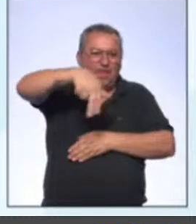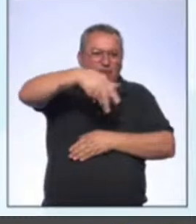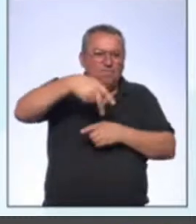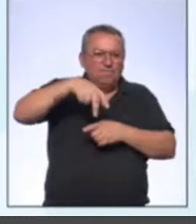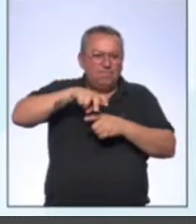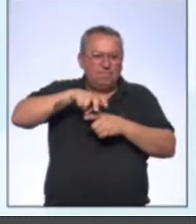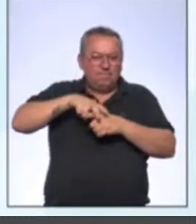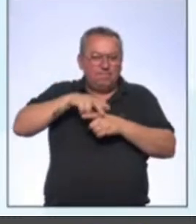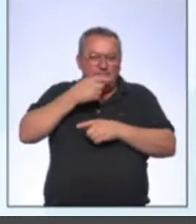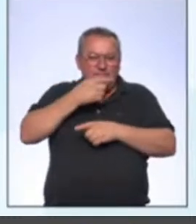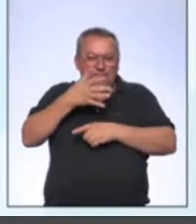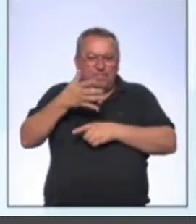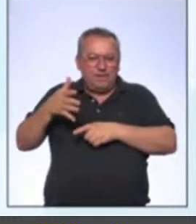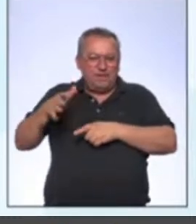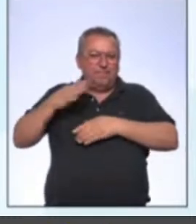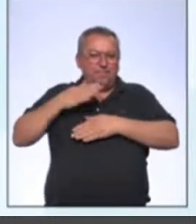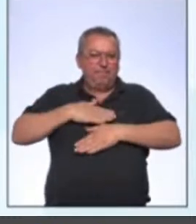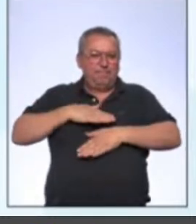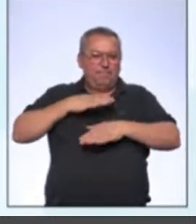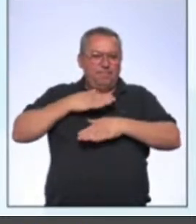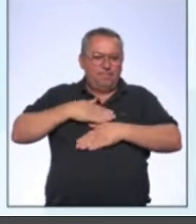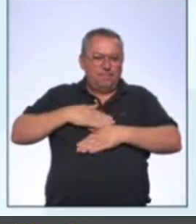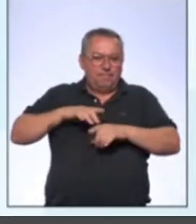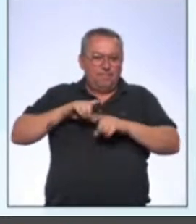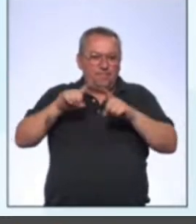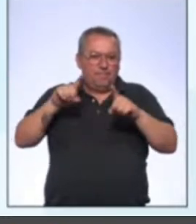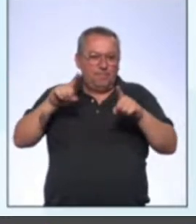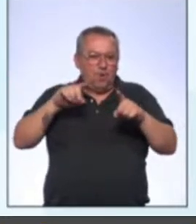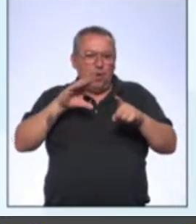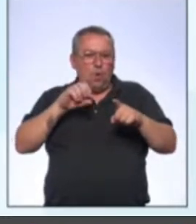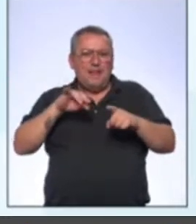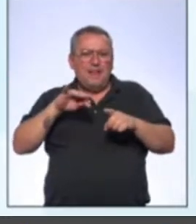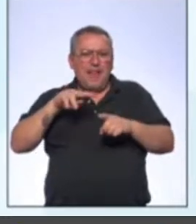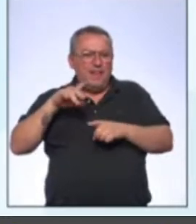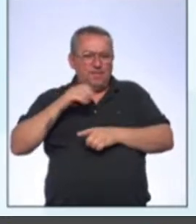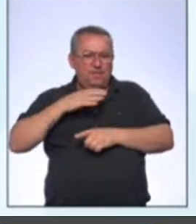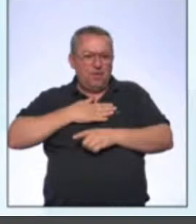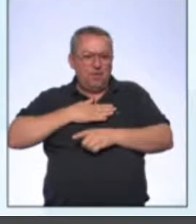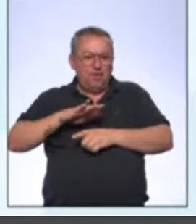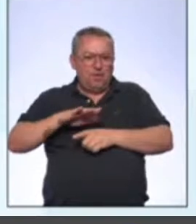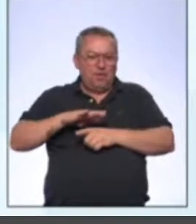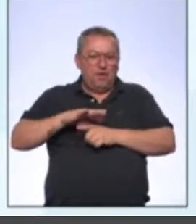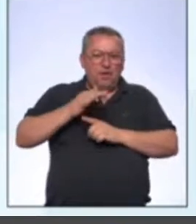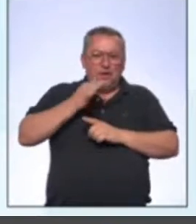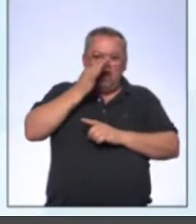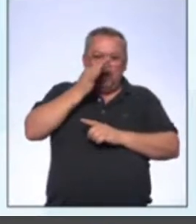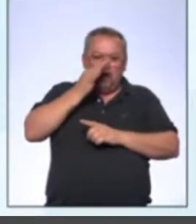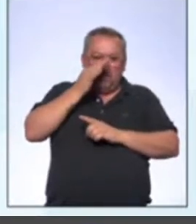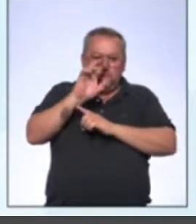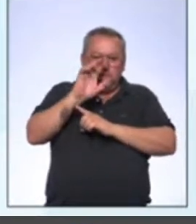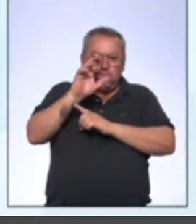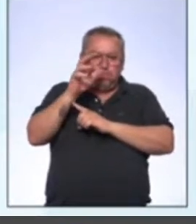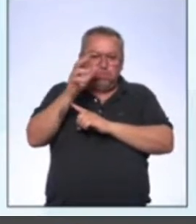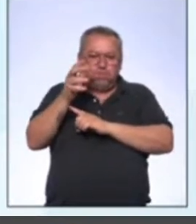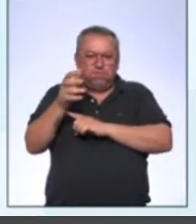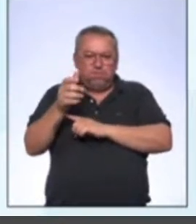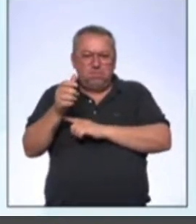na beira da praia. E o cuitelinho não gosta que o botão de rosa caia. Ai,